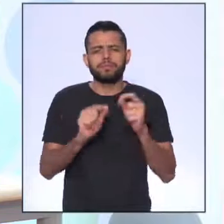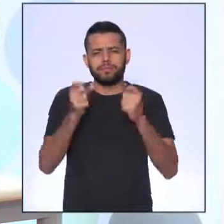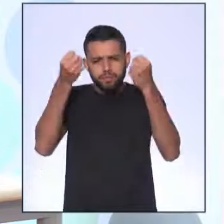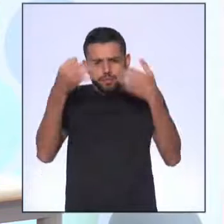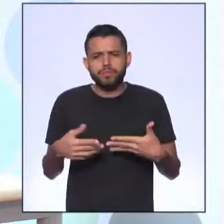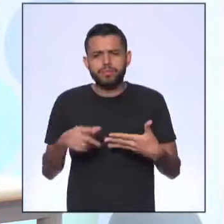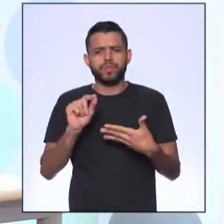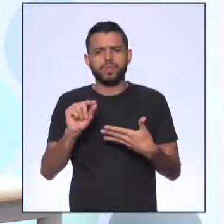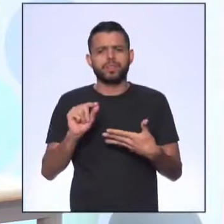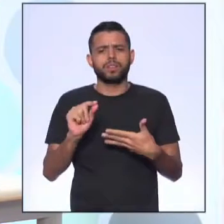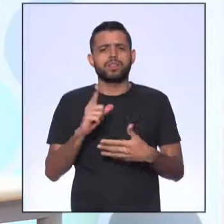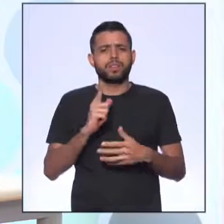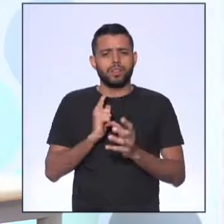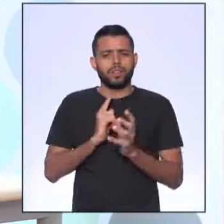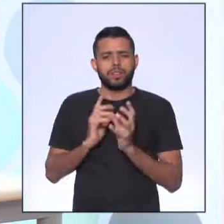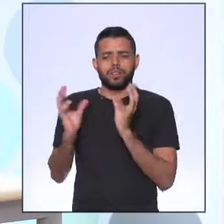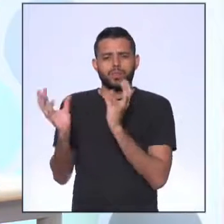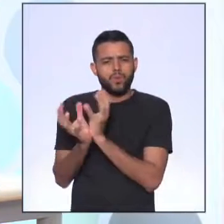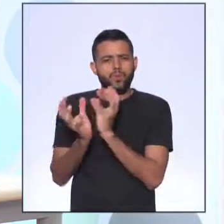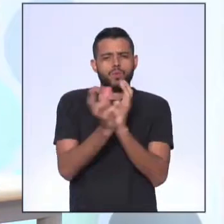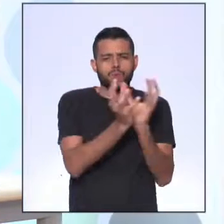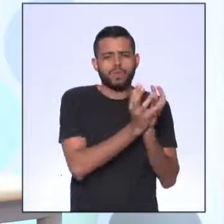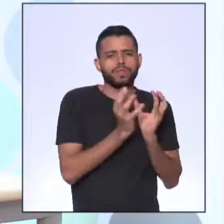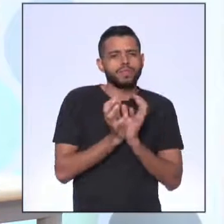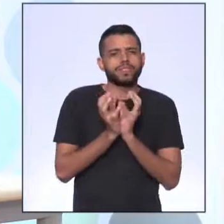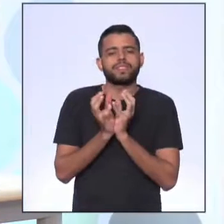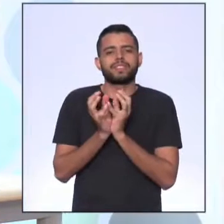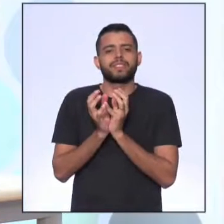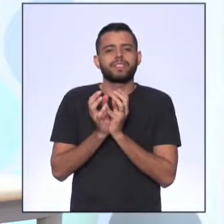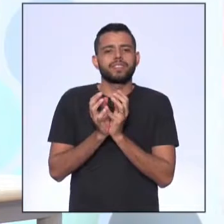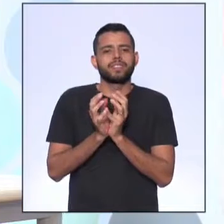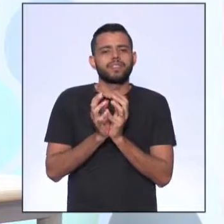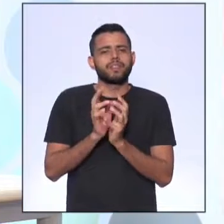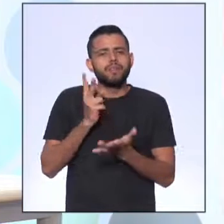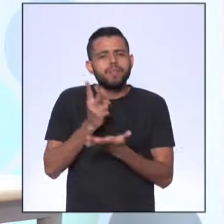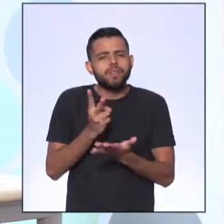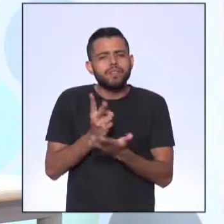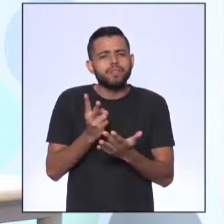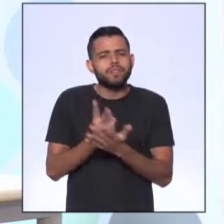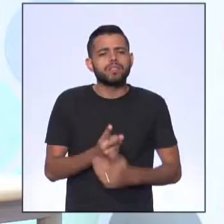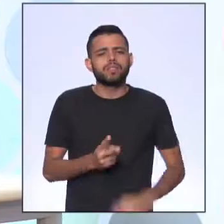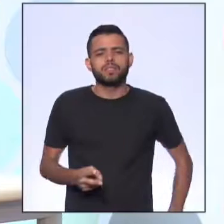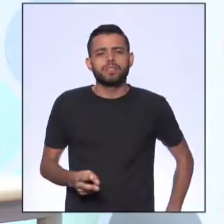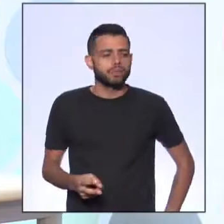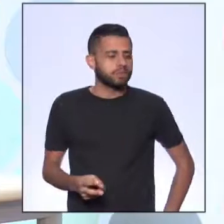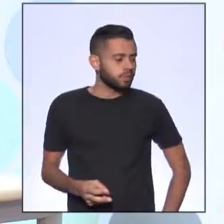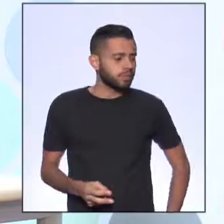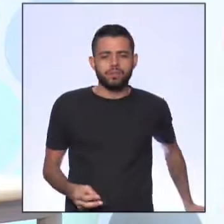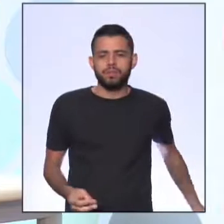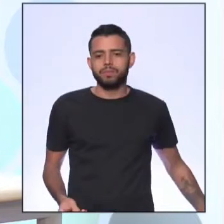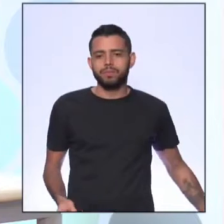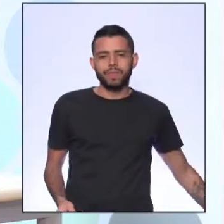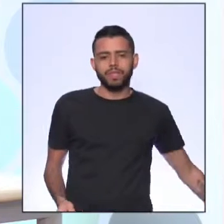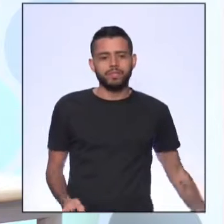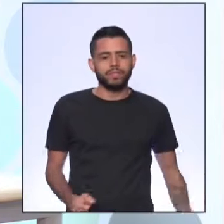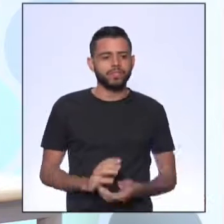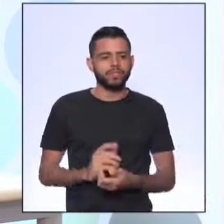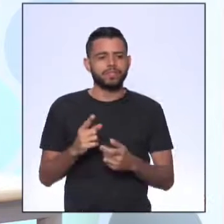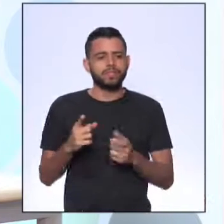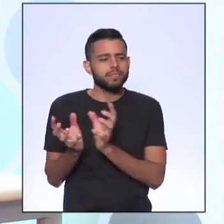tenho um agrupamento de seres vivos de mesma espécie em uma região, eu tenho